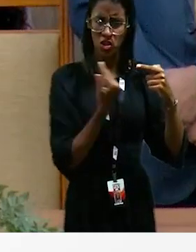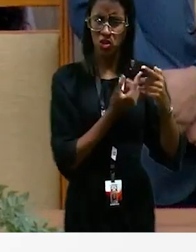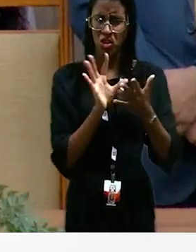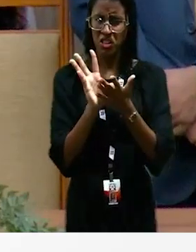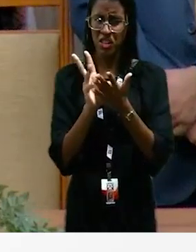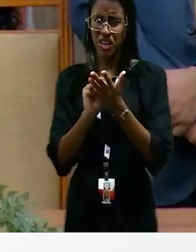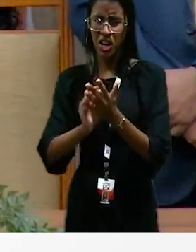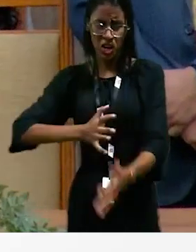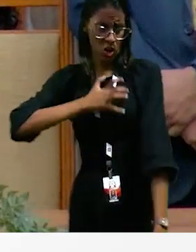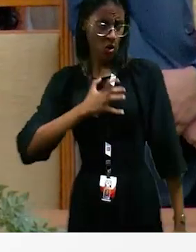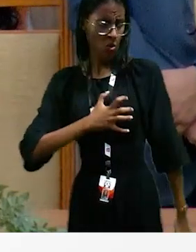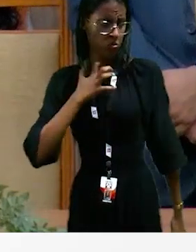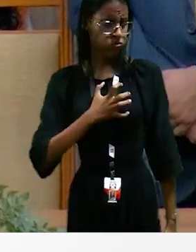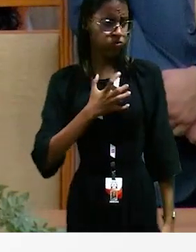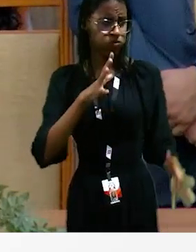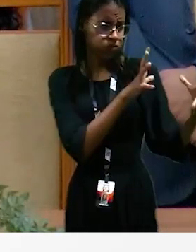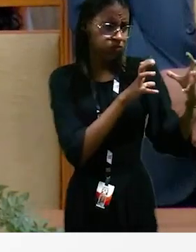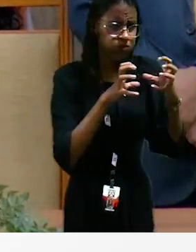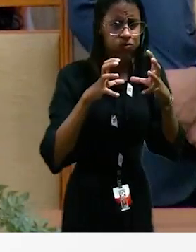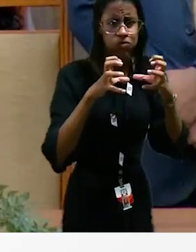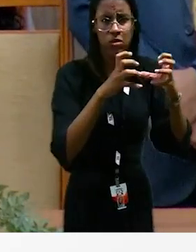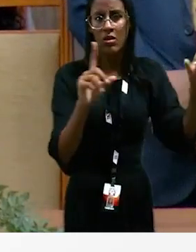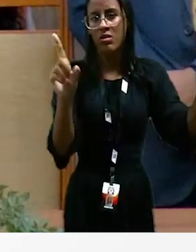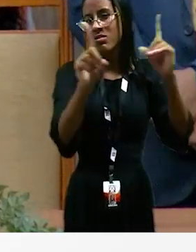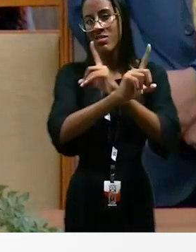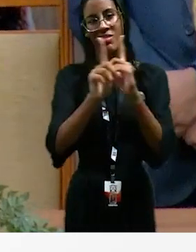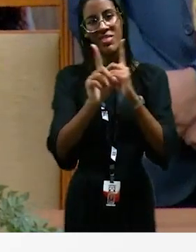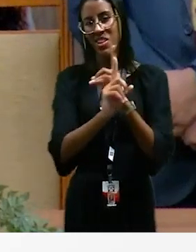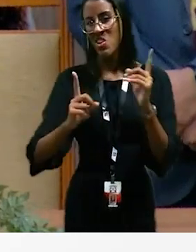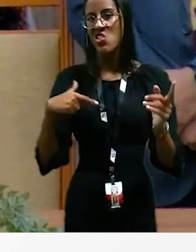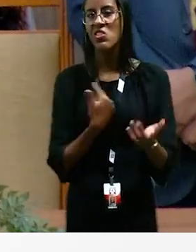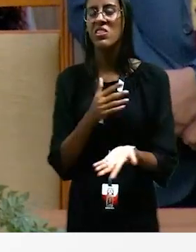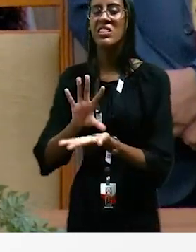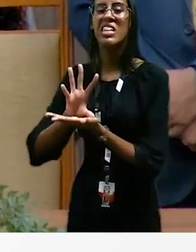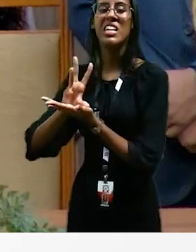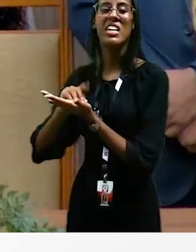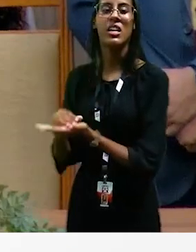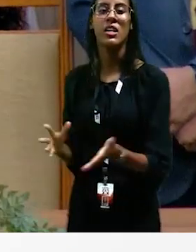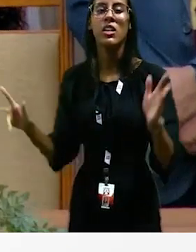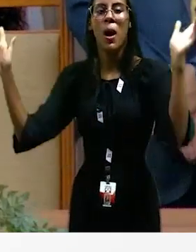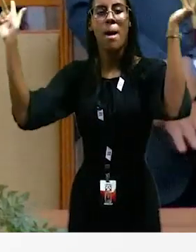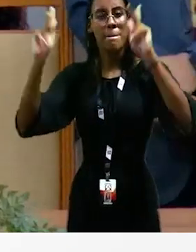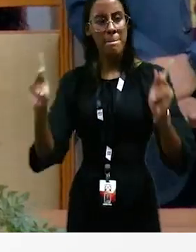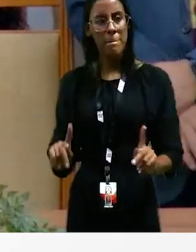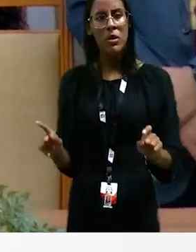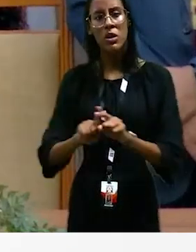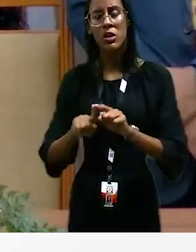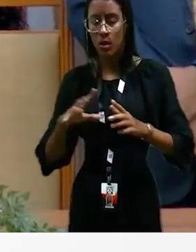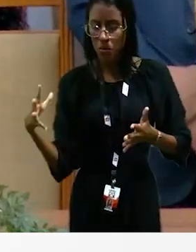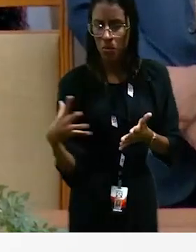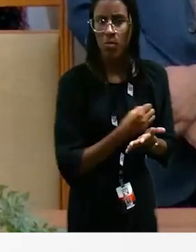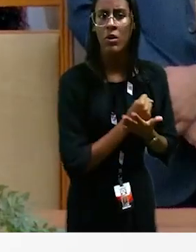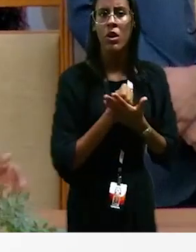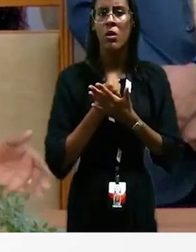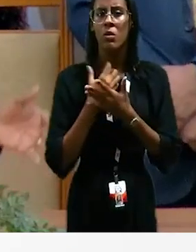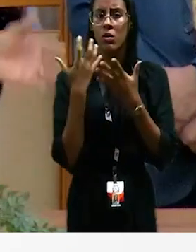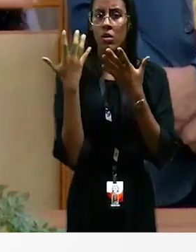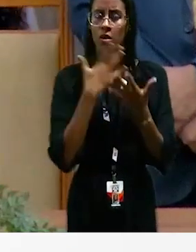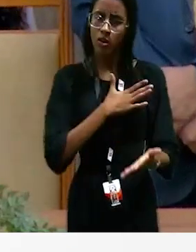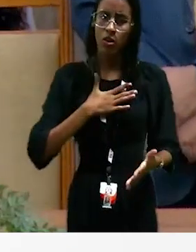violência nós somos a igreja do Amor a igreja da paz que prega o evangelho para salvação das pessoas